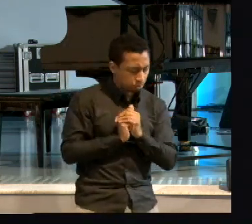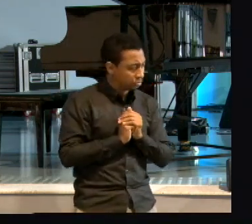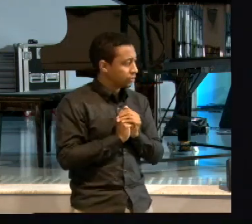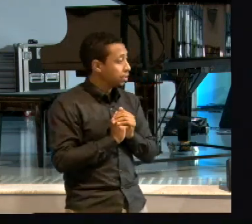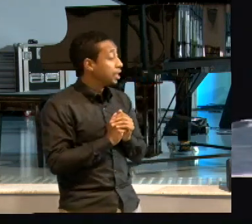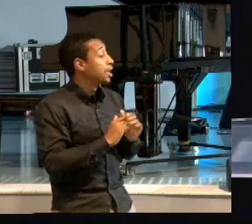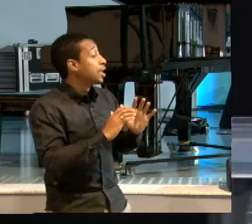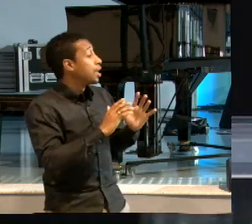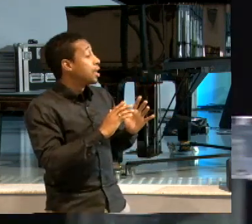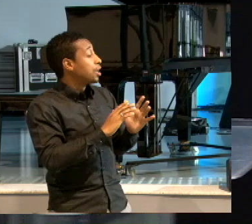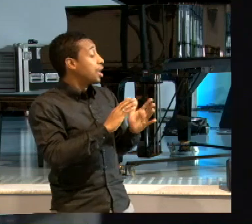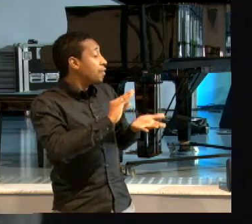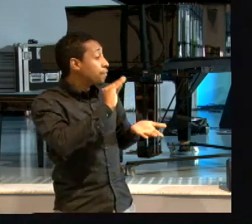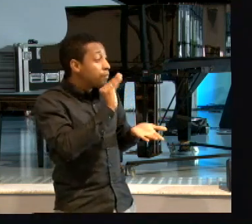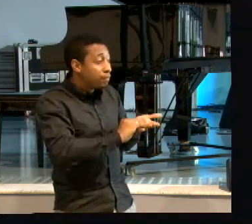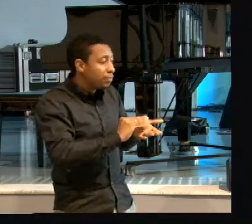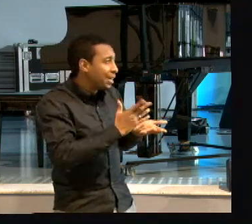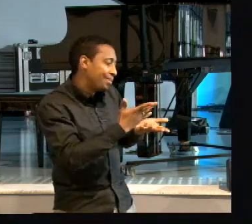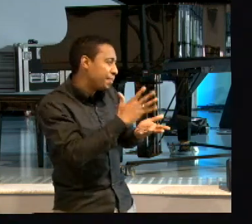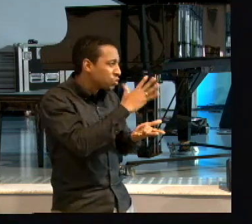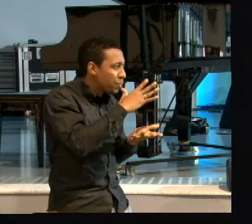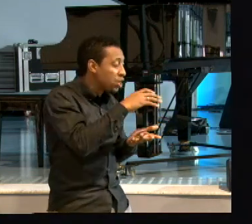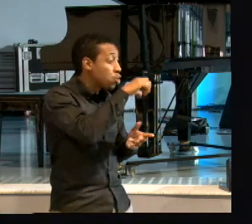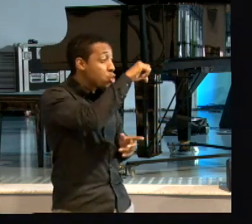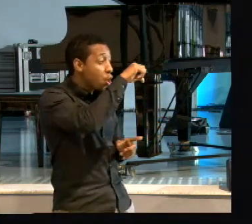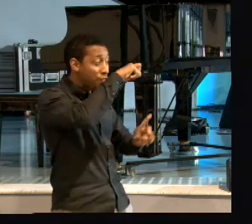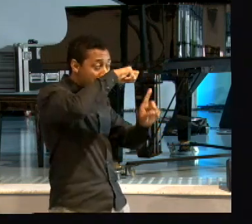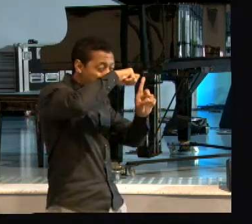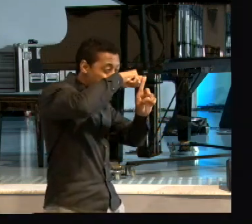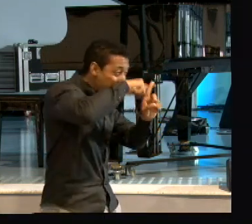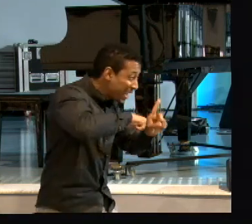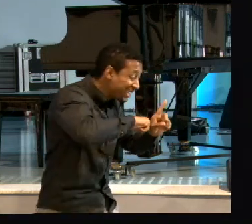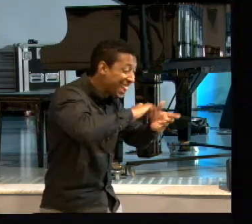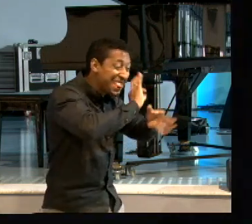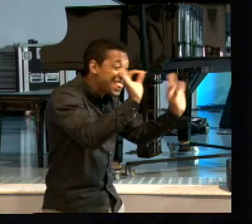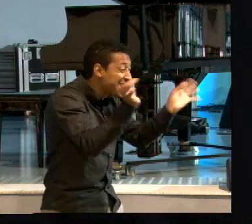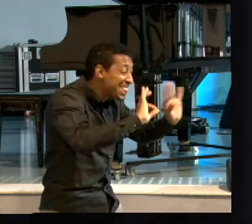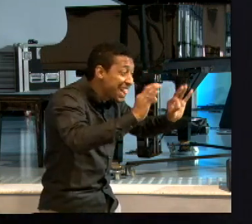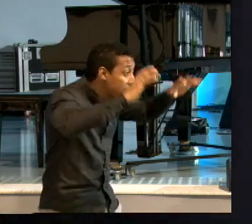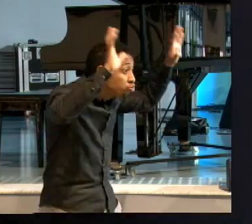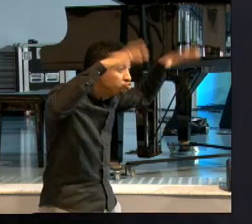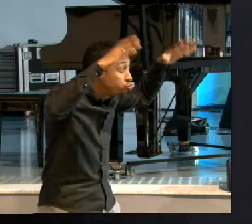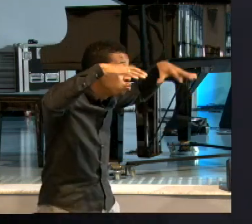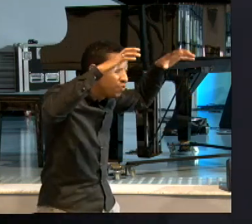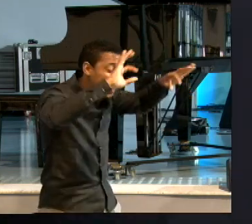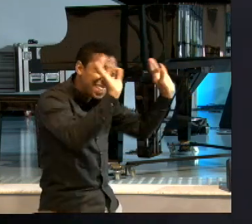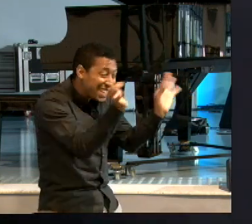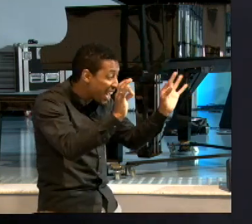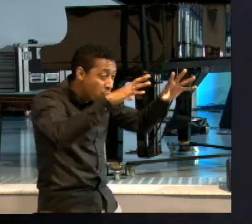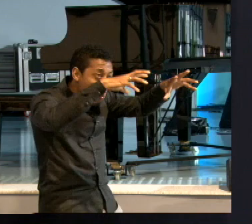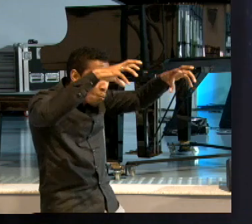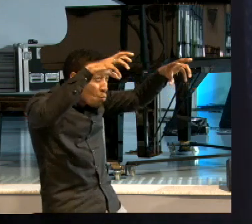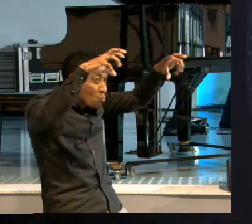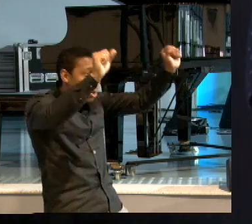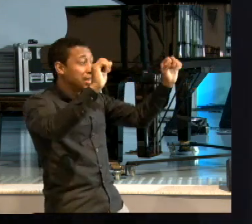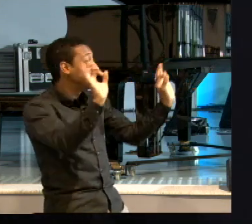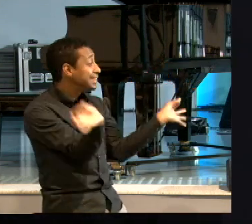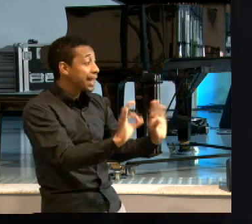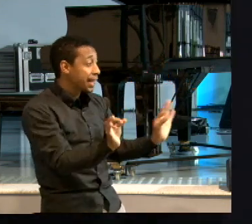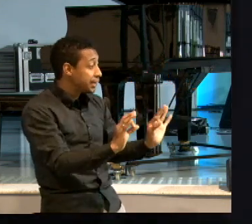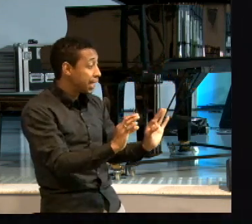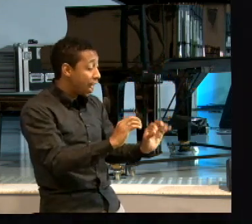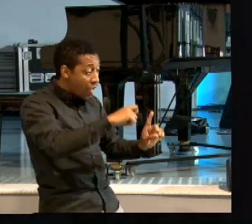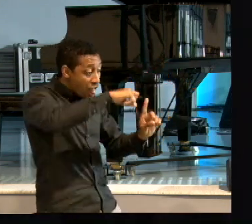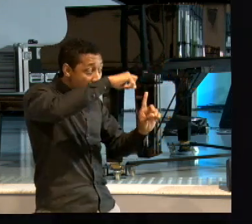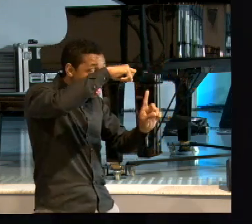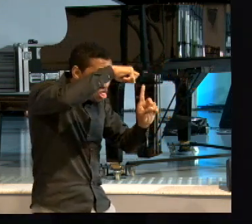Até esses dias eu estava dizendo 6 meses. Há 2 semanas atrás estava com ele. Ele falou, não, Luciano, sua conta está bem errada. Era mais de 9 meses.